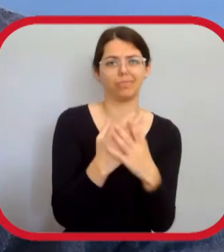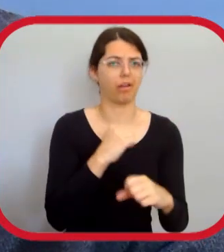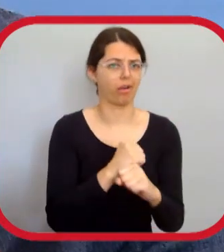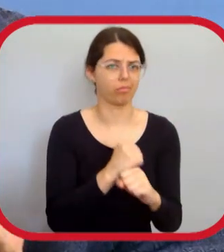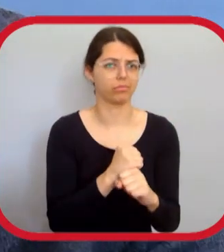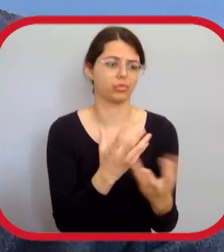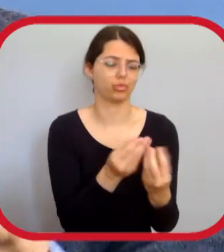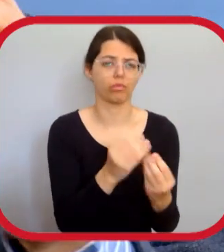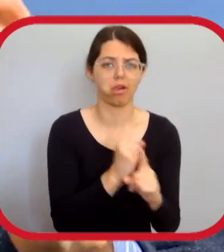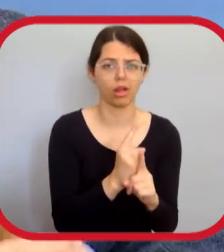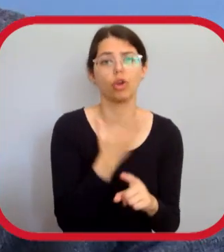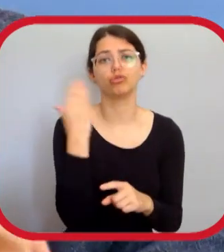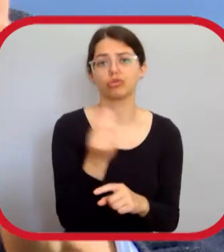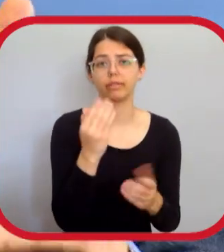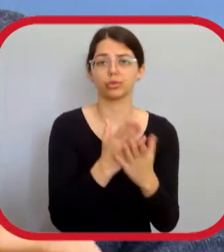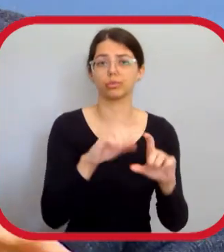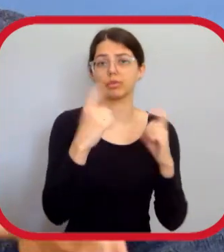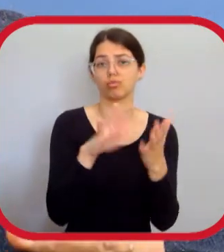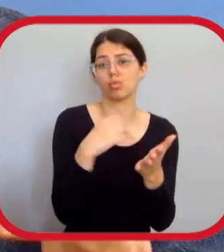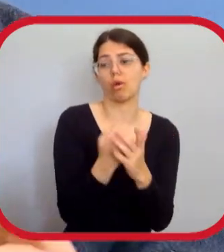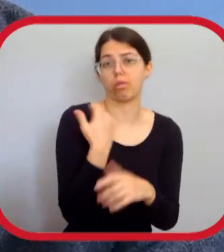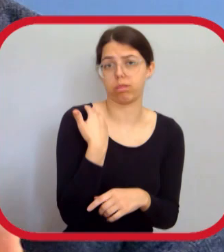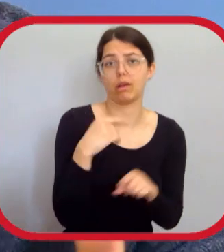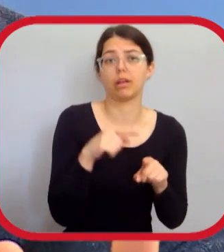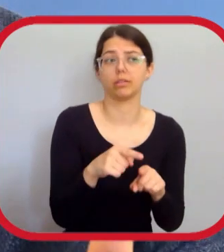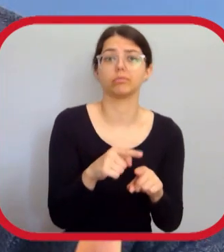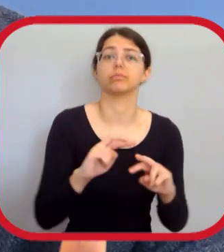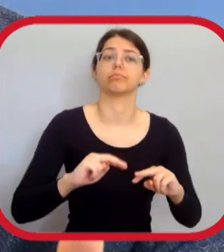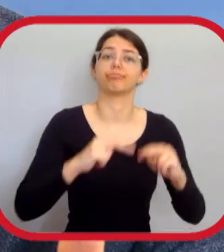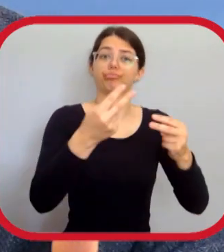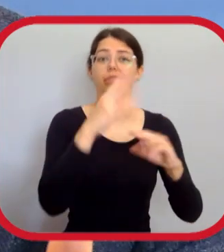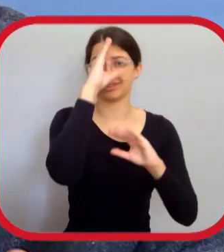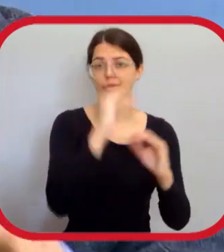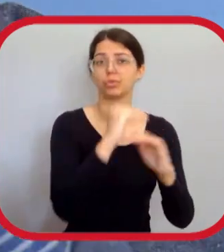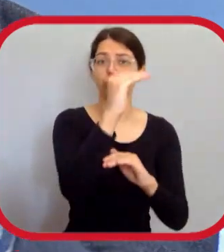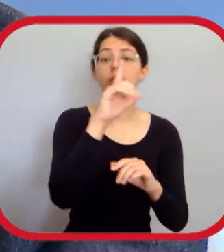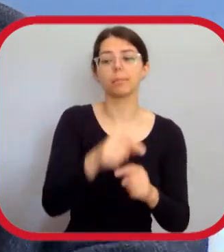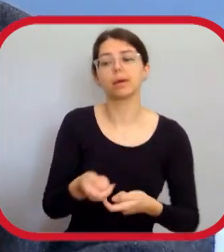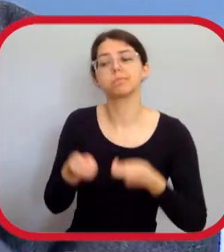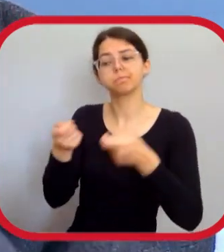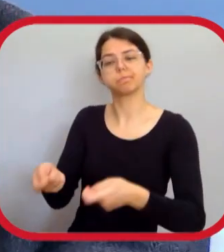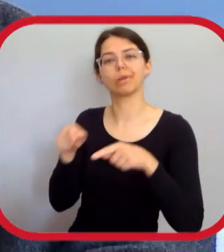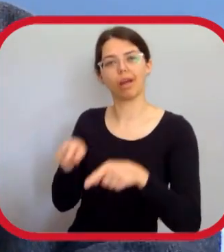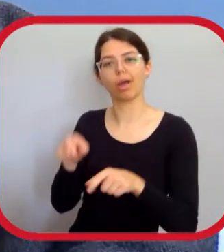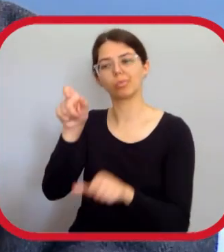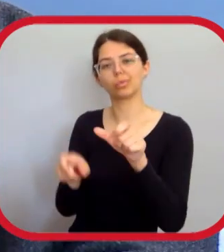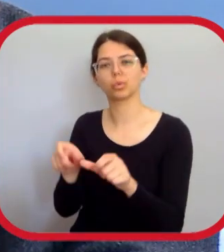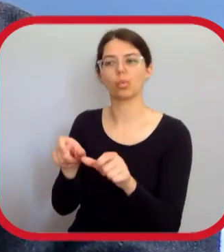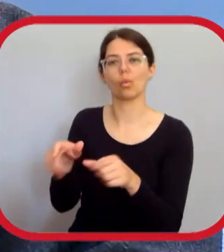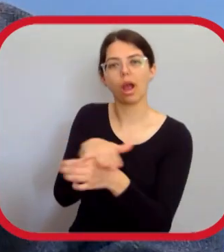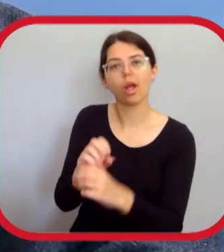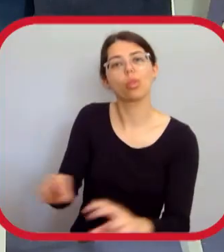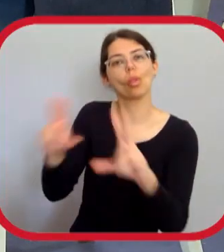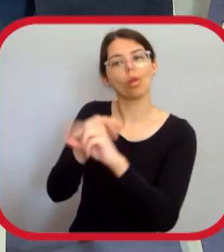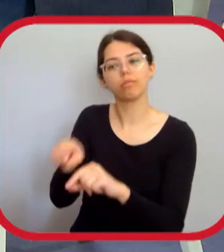sempre trabalharam, que são os jovens recém-saídos do ensino secundário, e apostar e pensar em novos